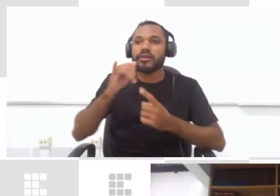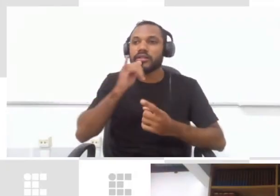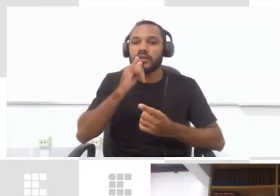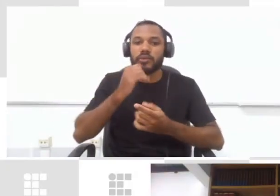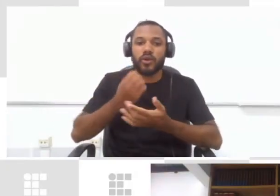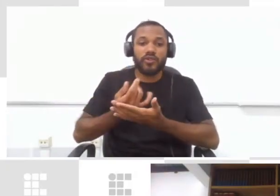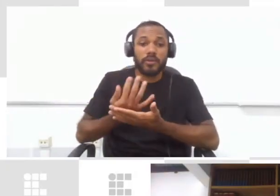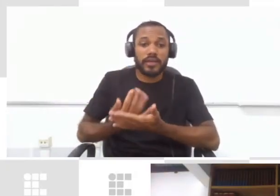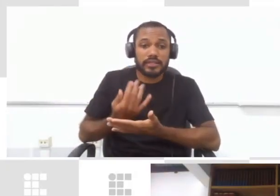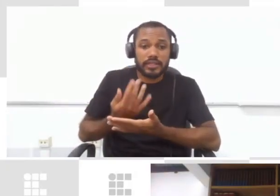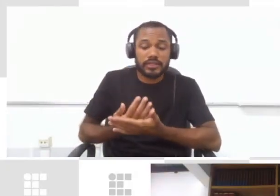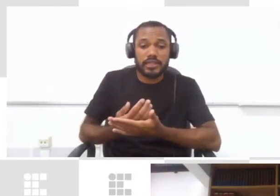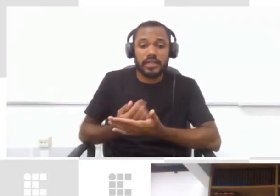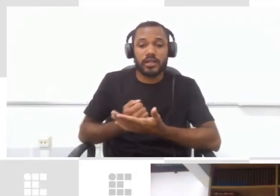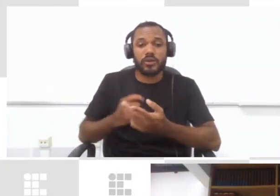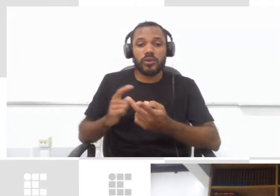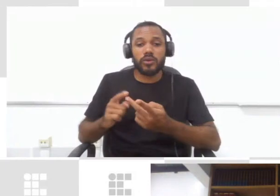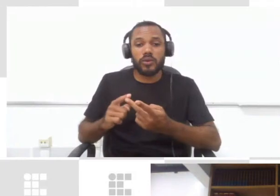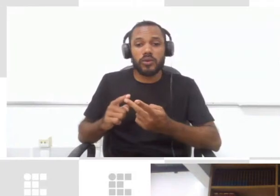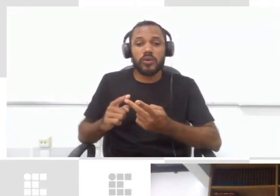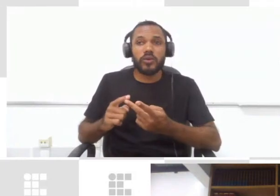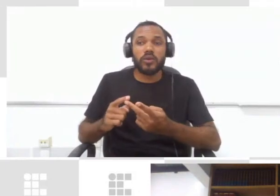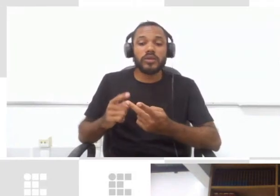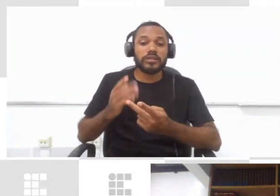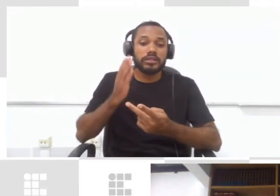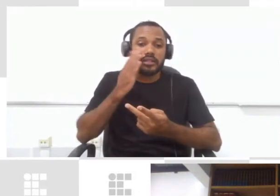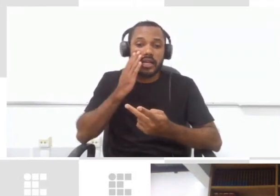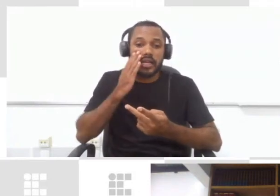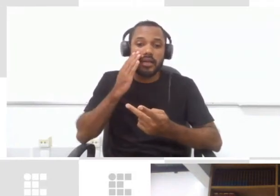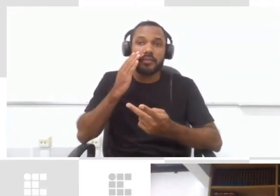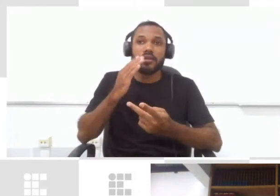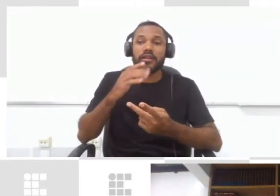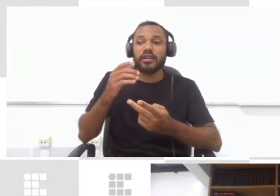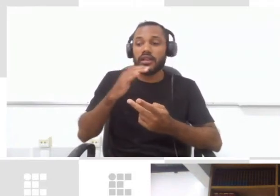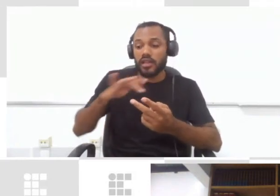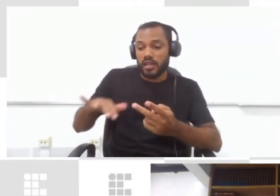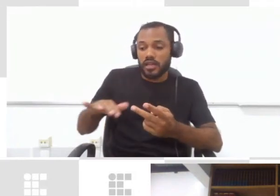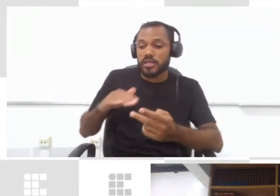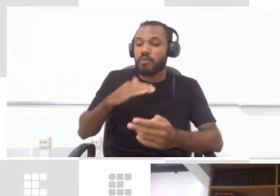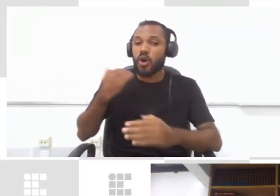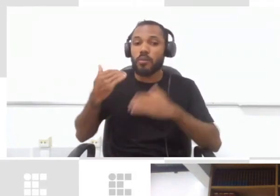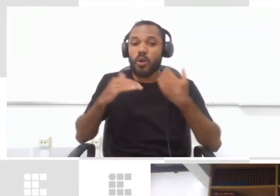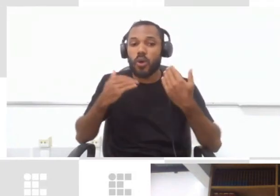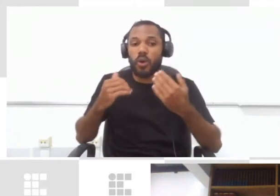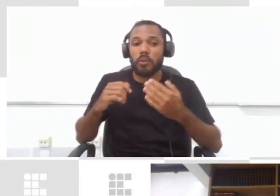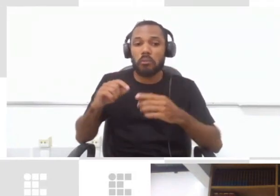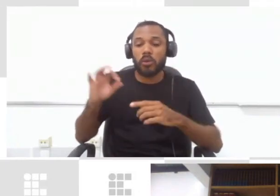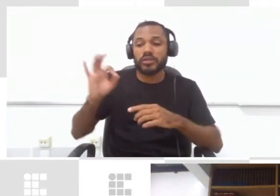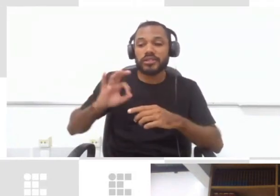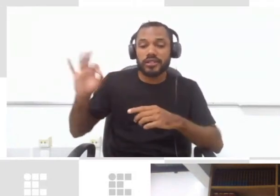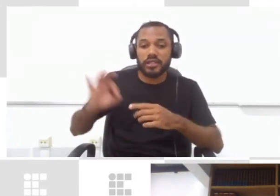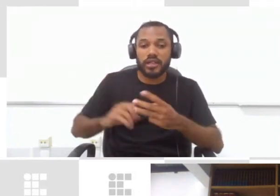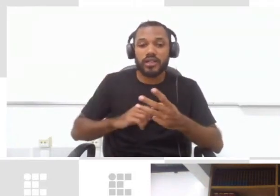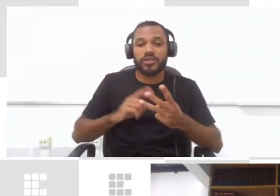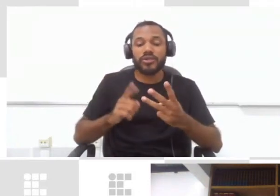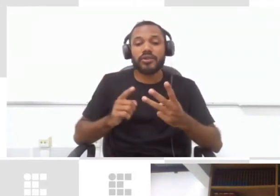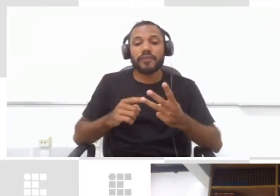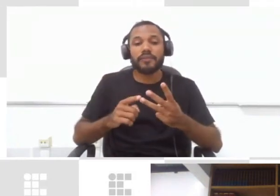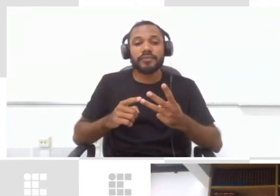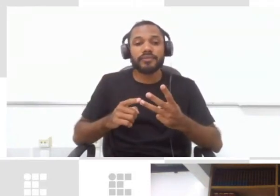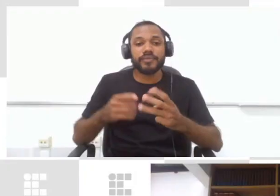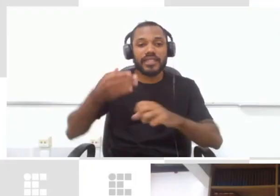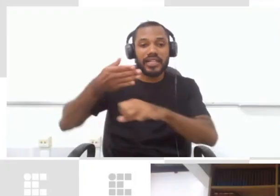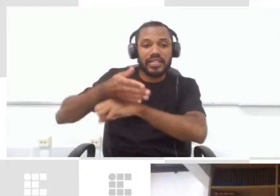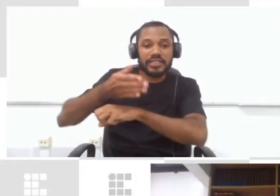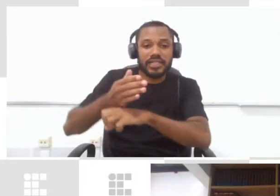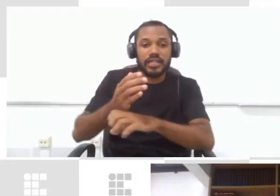você pega o nível de esperança de vida ao nascer, pega a mortalidade infantil, você pega acesso à